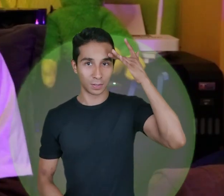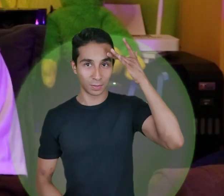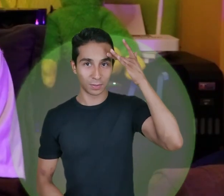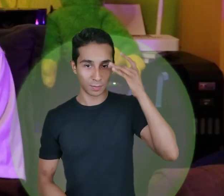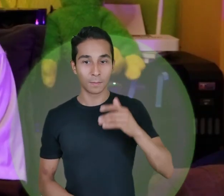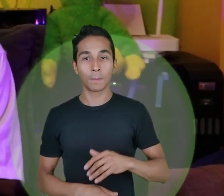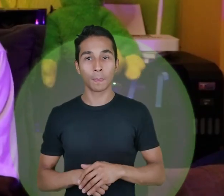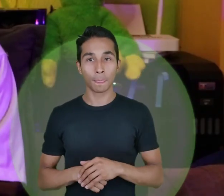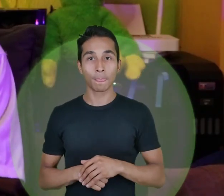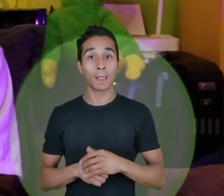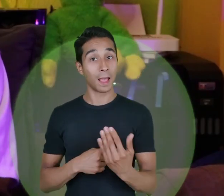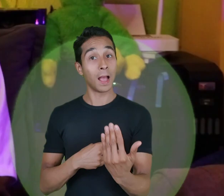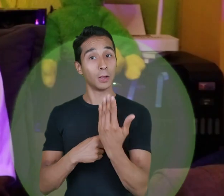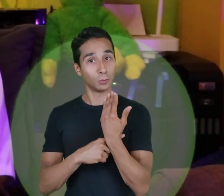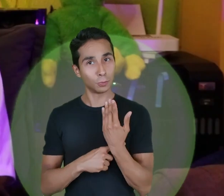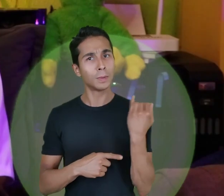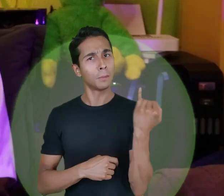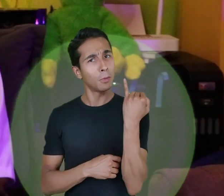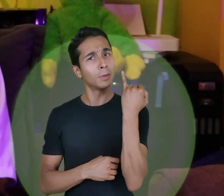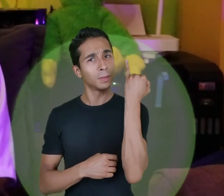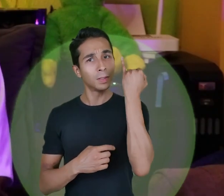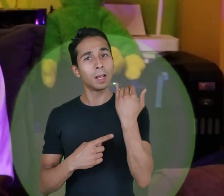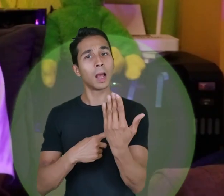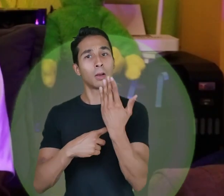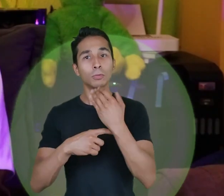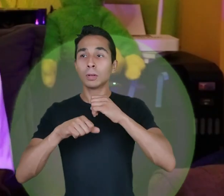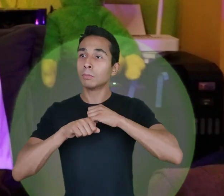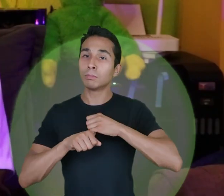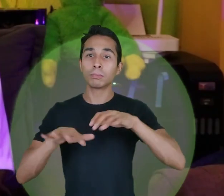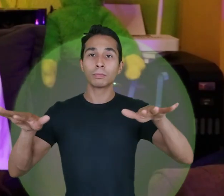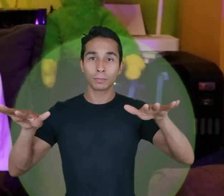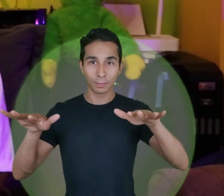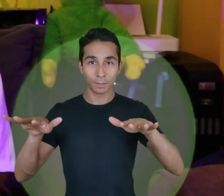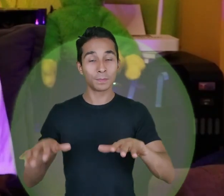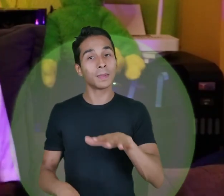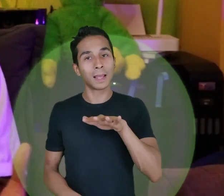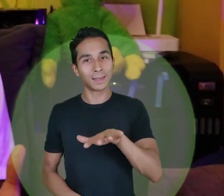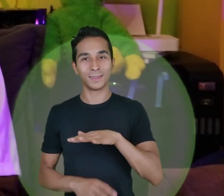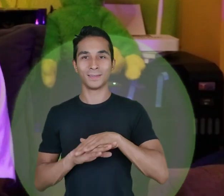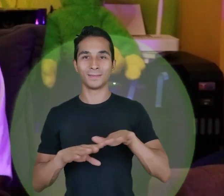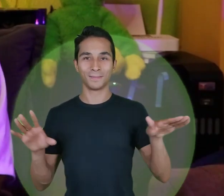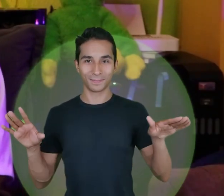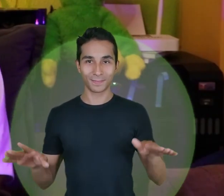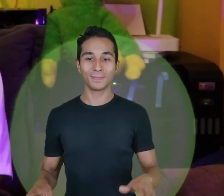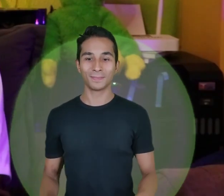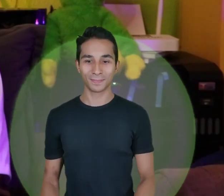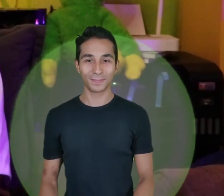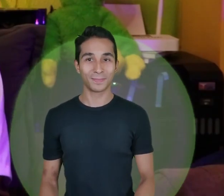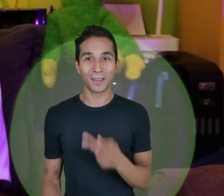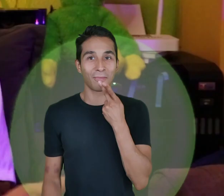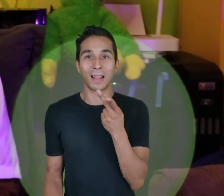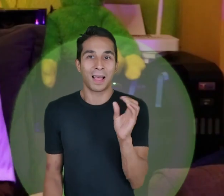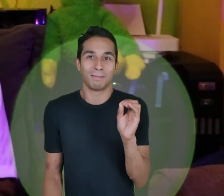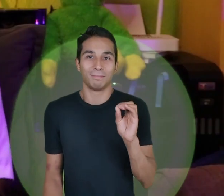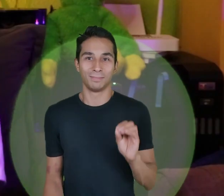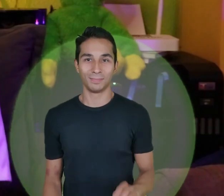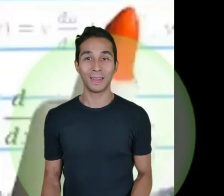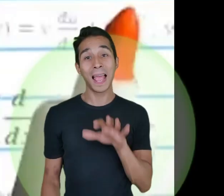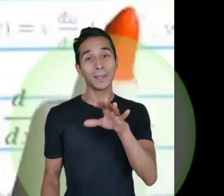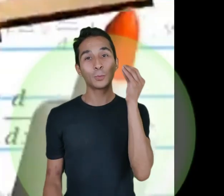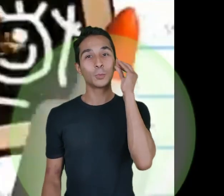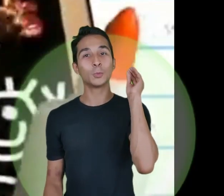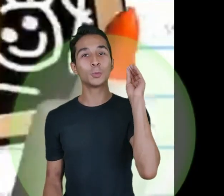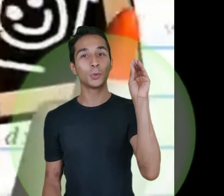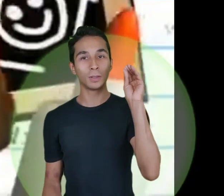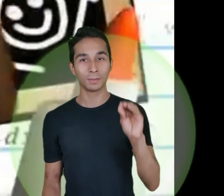assista o que a gente está produzindo e ajude isso a chegar em outras pessoas. E é isso, gente, tipo, não sei mais o que dizer.